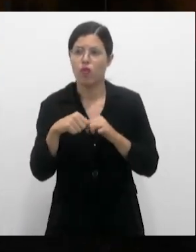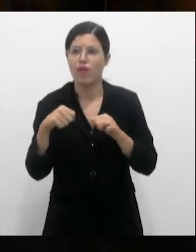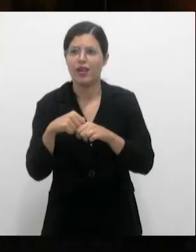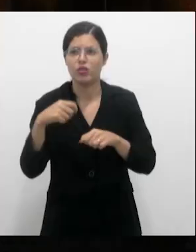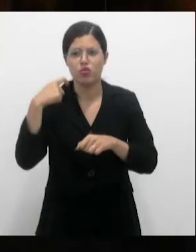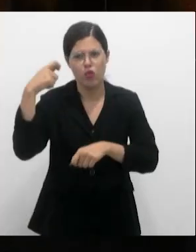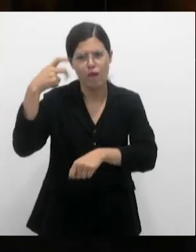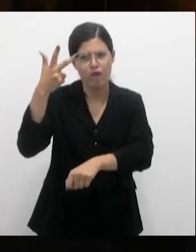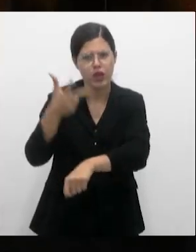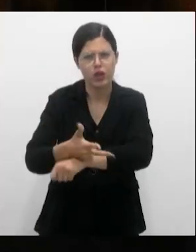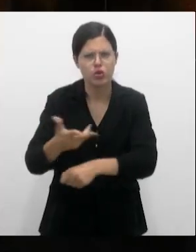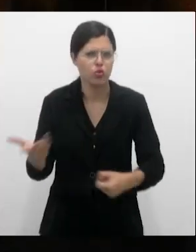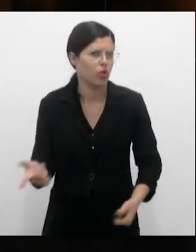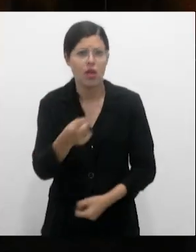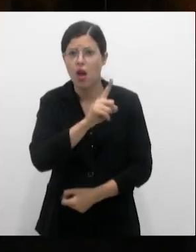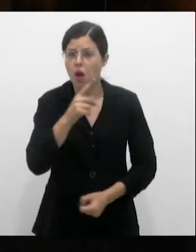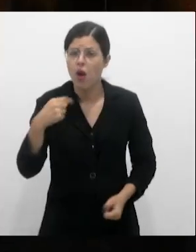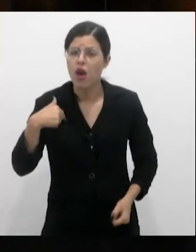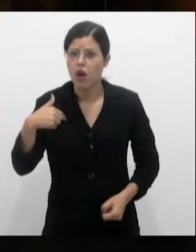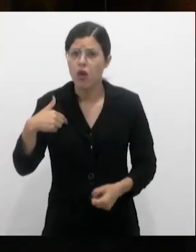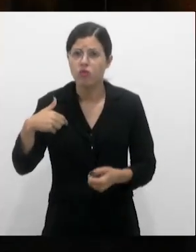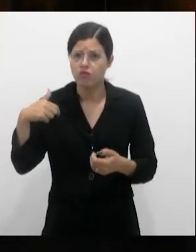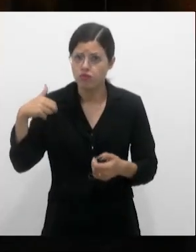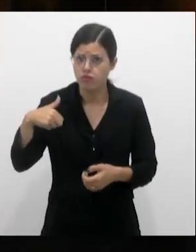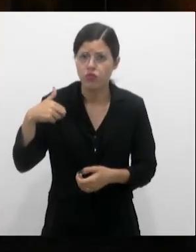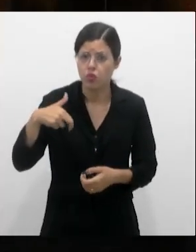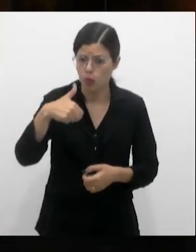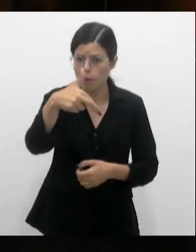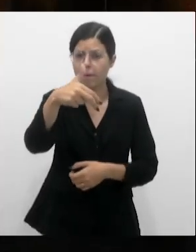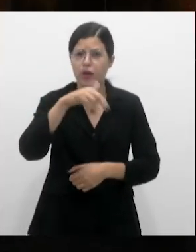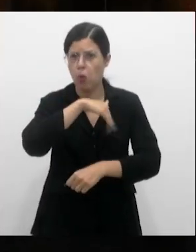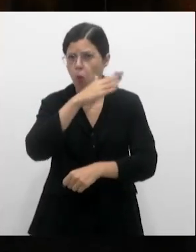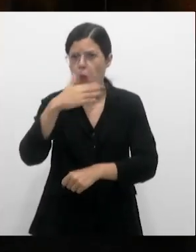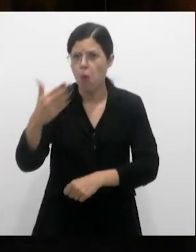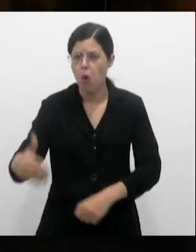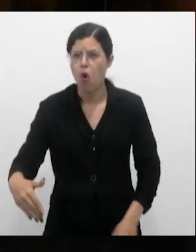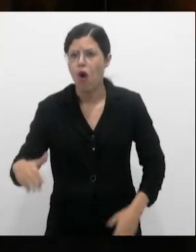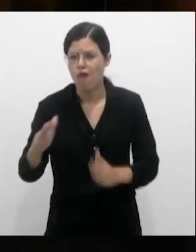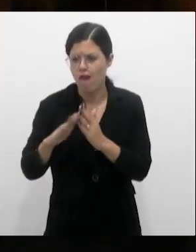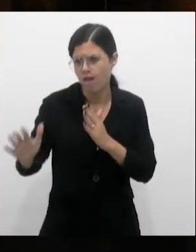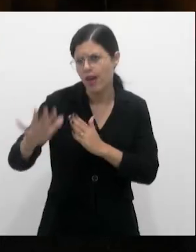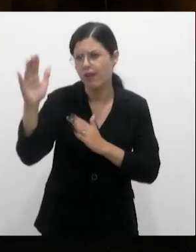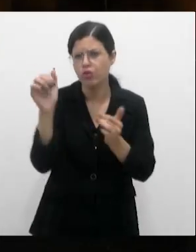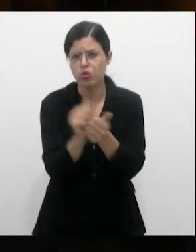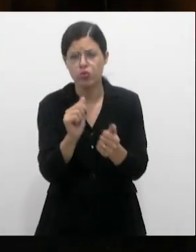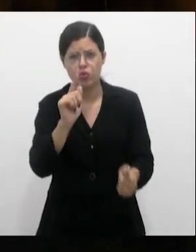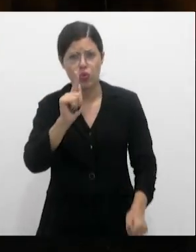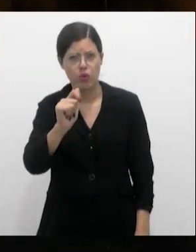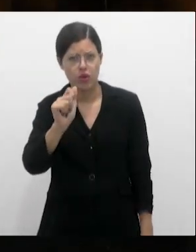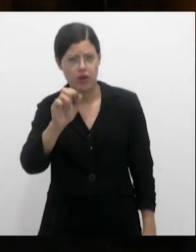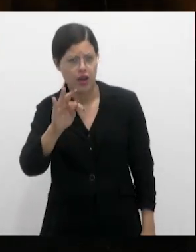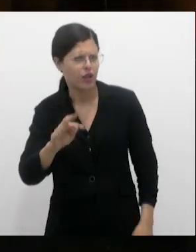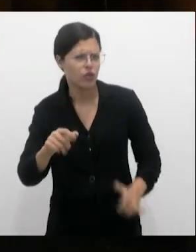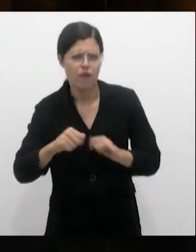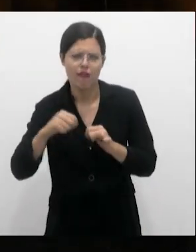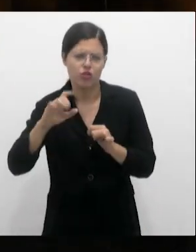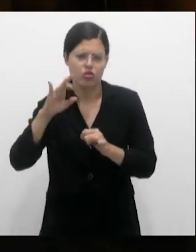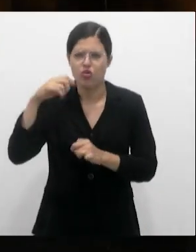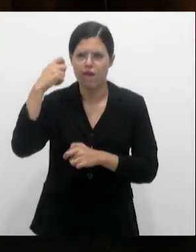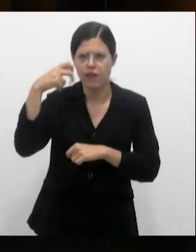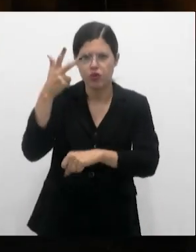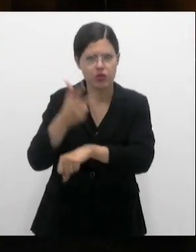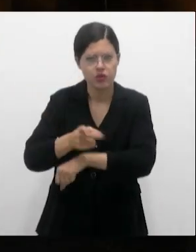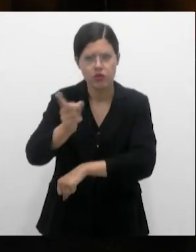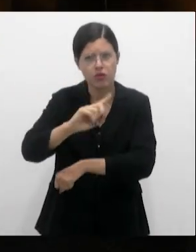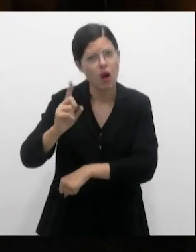Eu subi um morro com GAT, eu sou policial, não faço videozinho não. Eu vou no